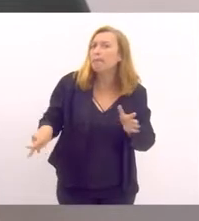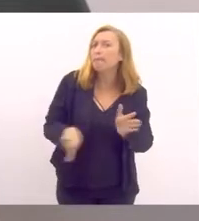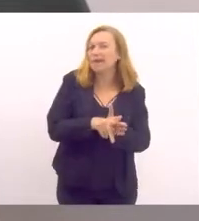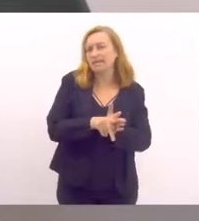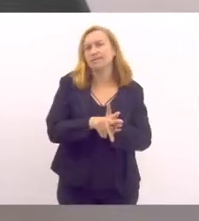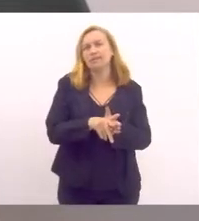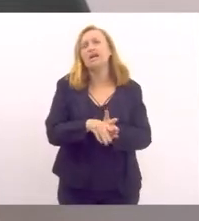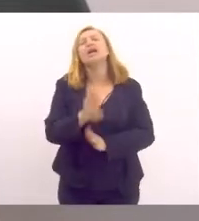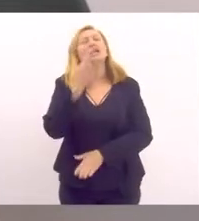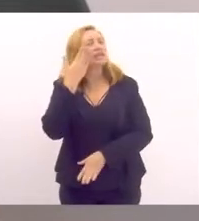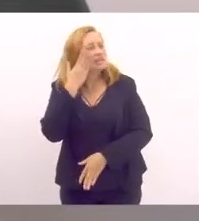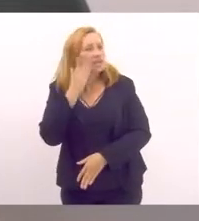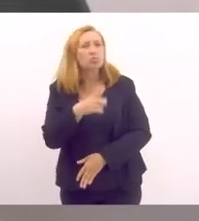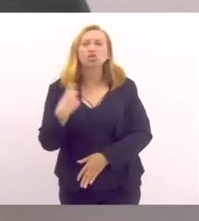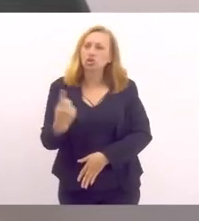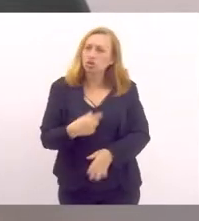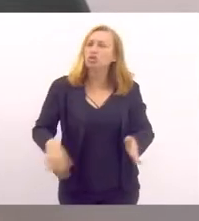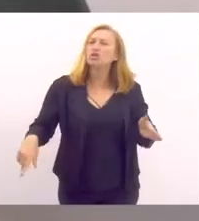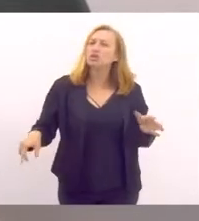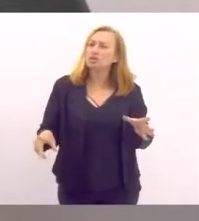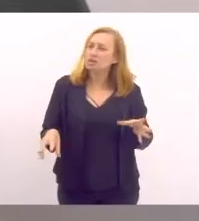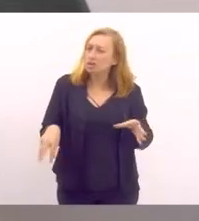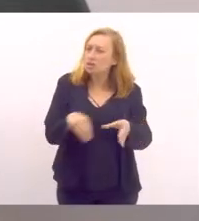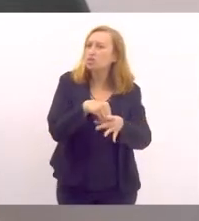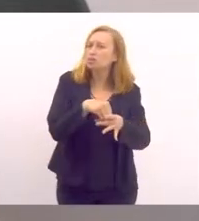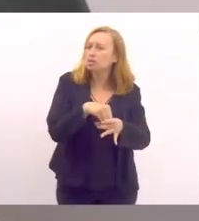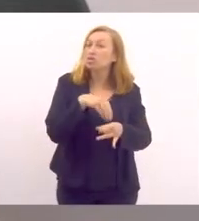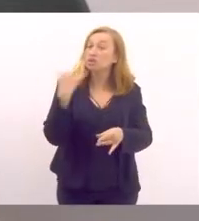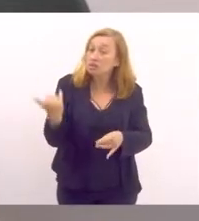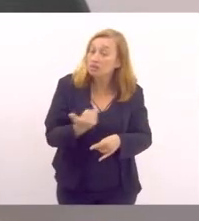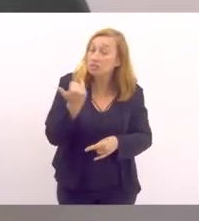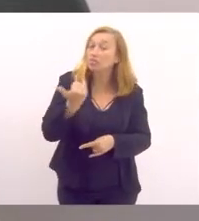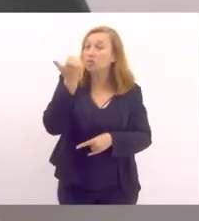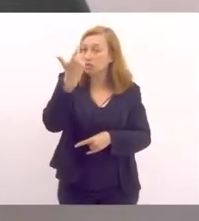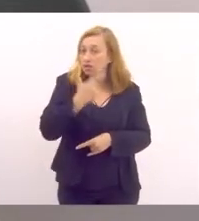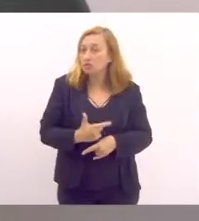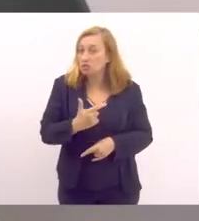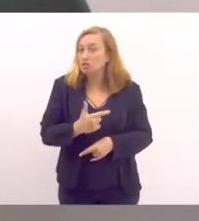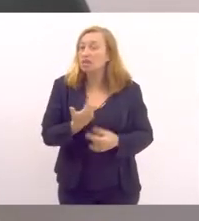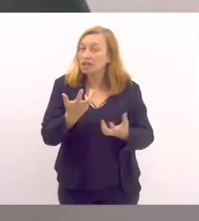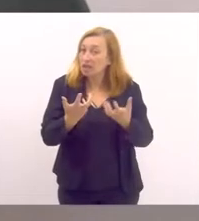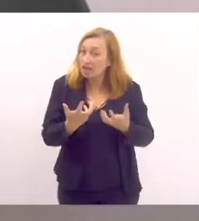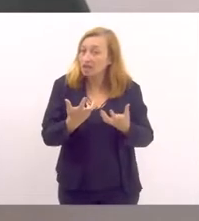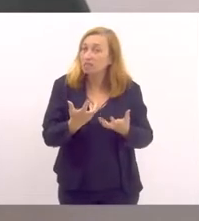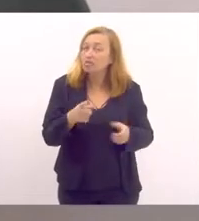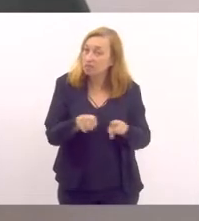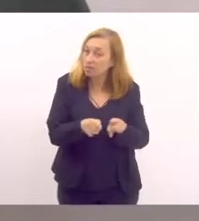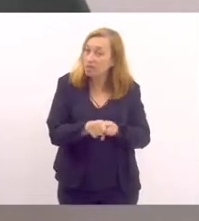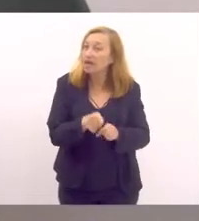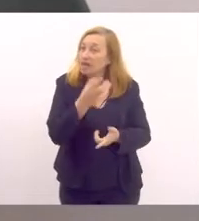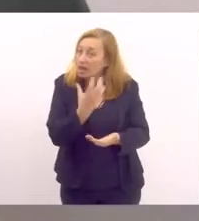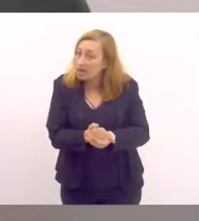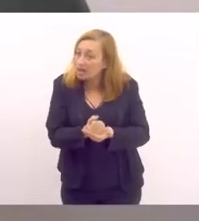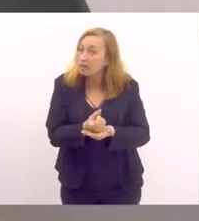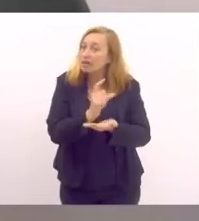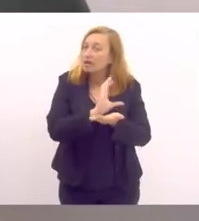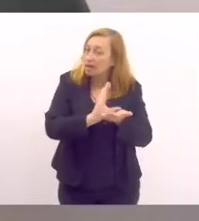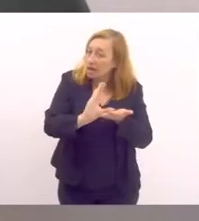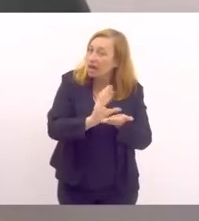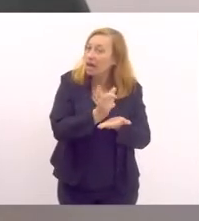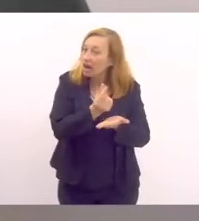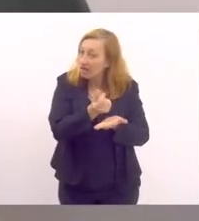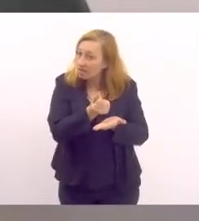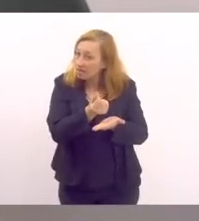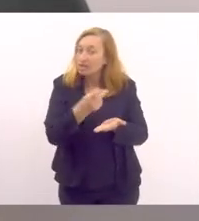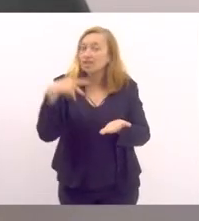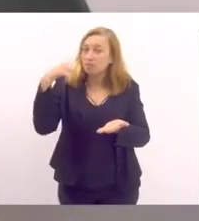gente entende que nós somos partes importantes e queremos ser protagonista, né, na